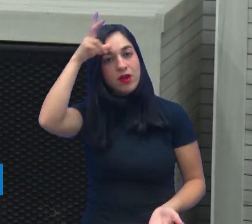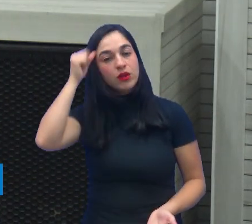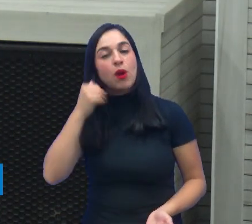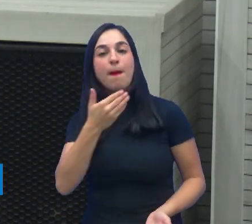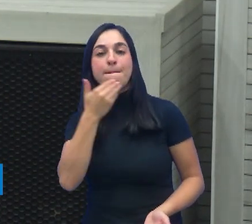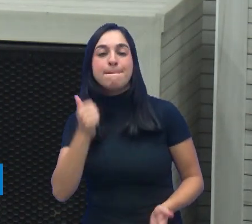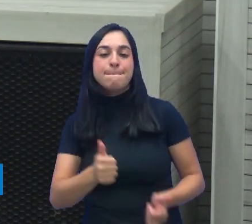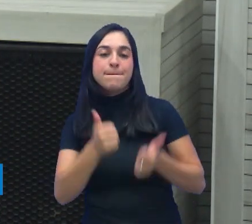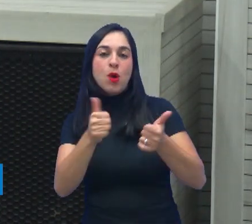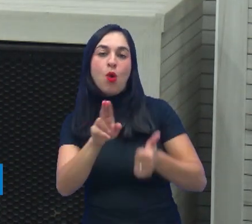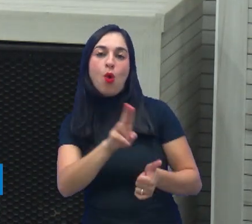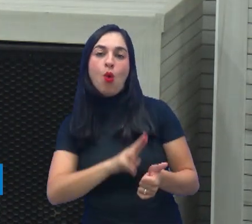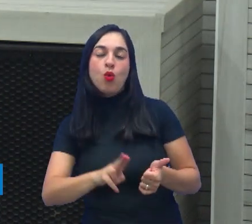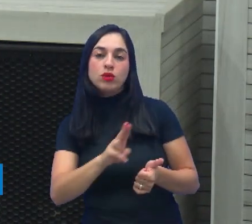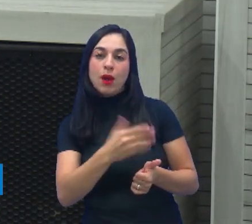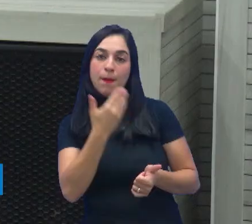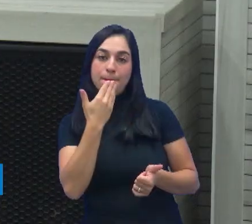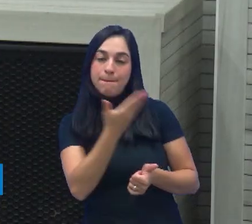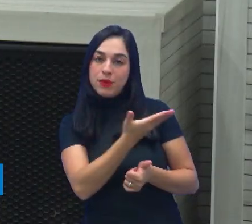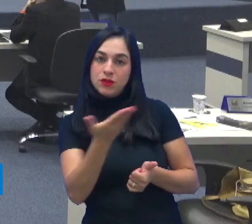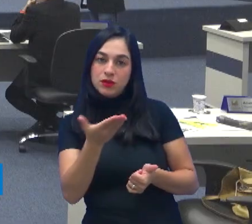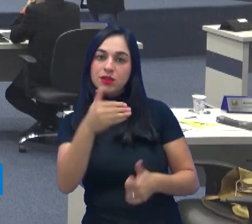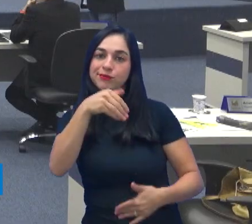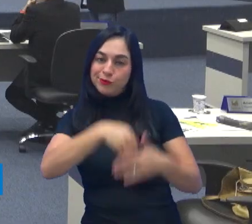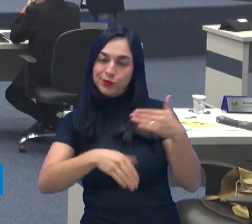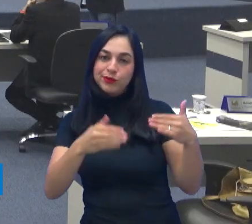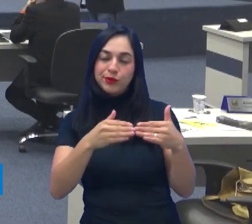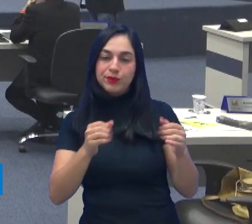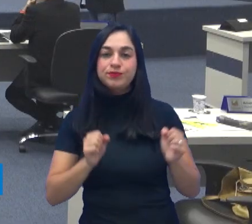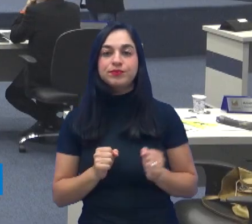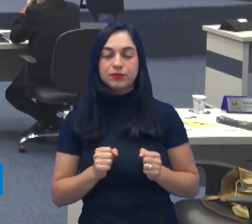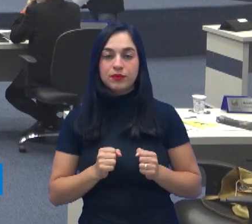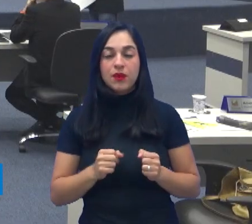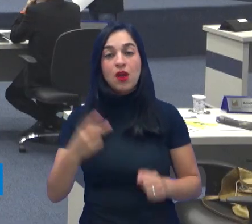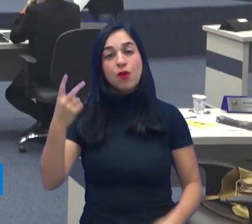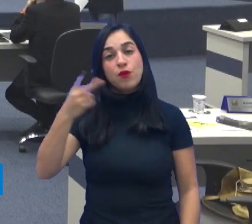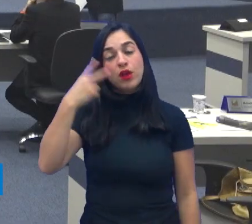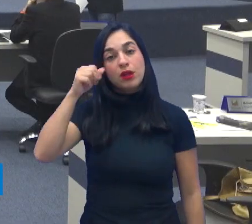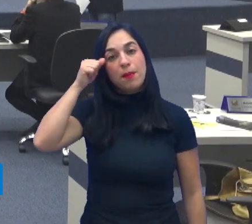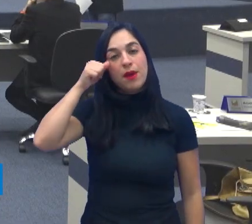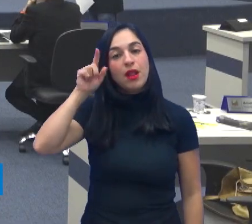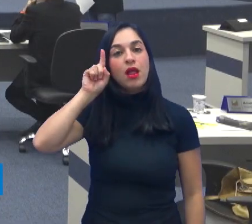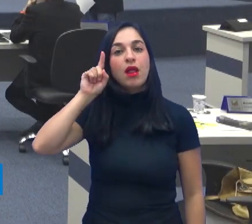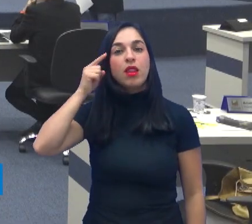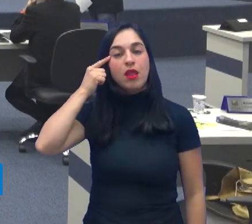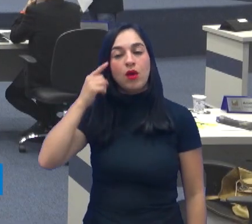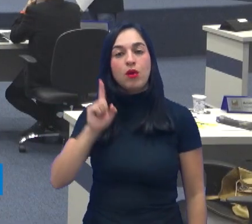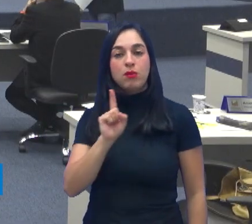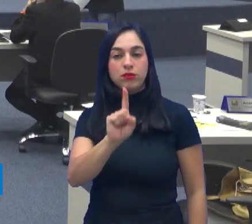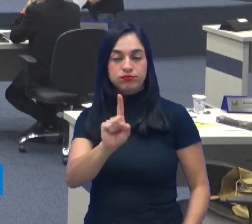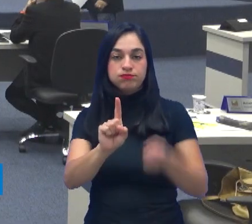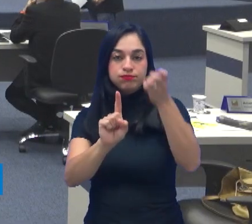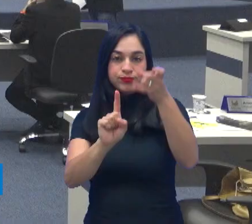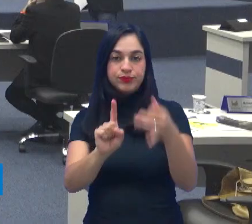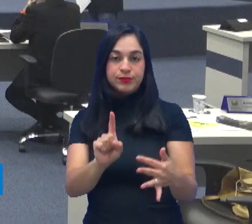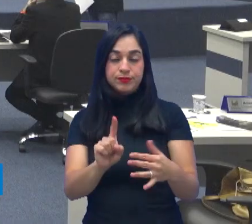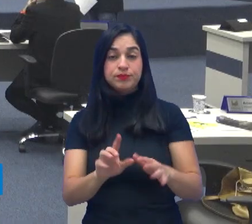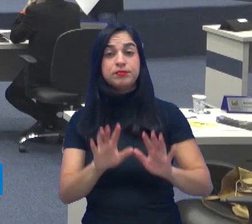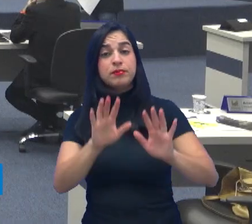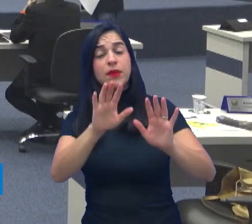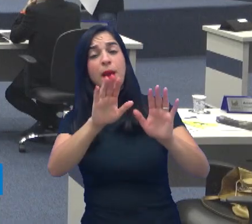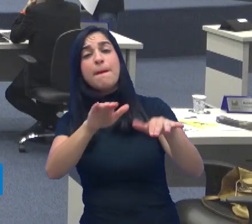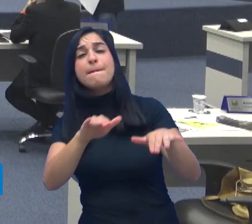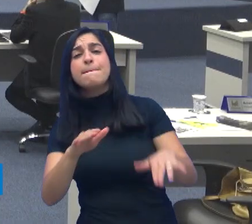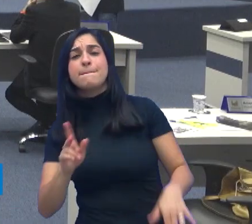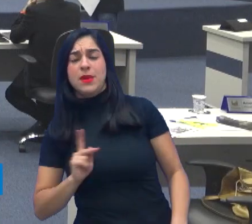isso que eu pedi o voto a favor dos senhores. Justificativo de votação, a vereadora Mera não. Senhor presidente, eu estive ontem na